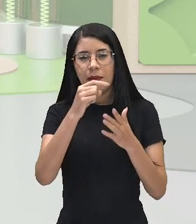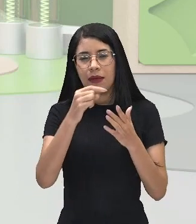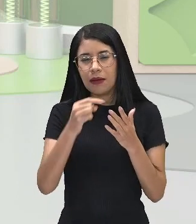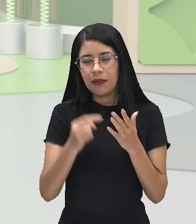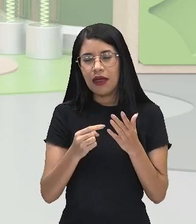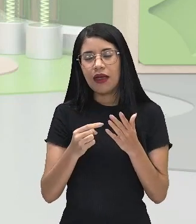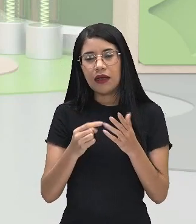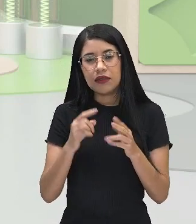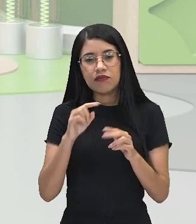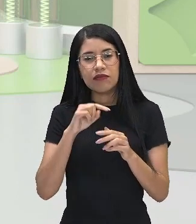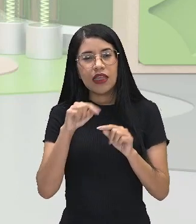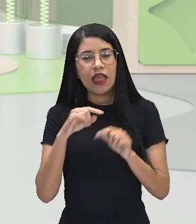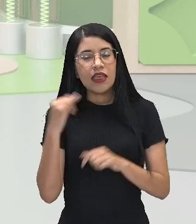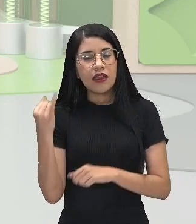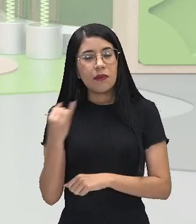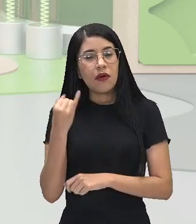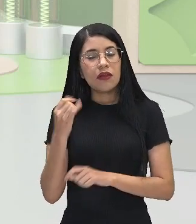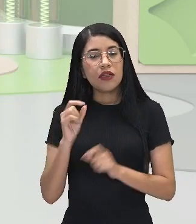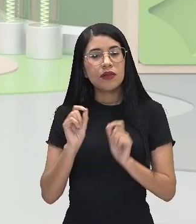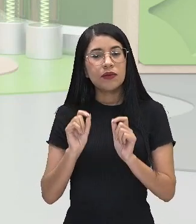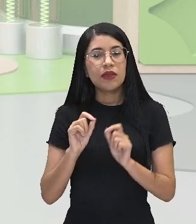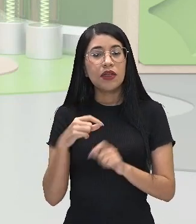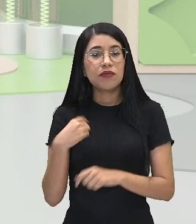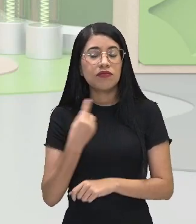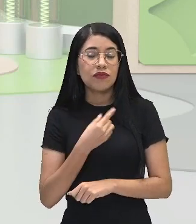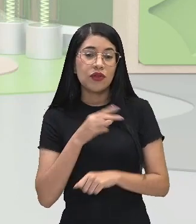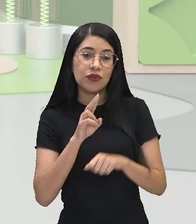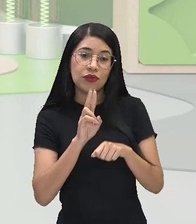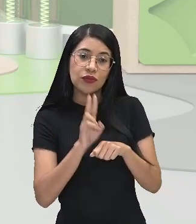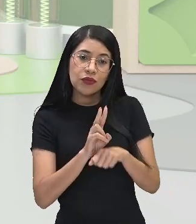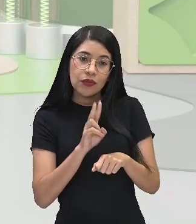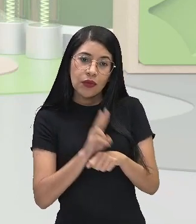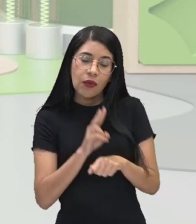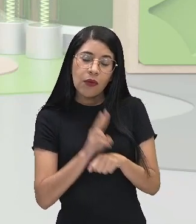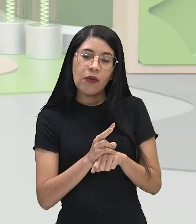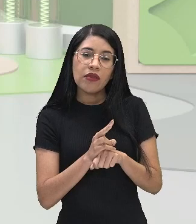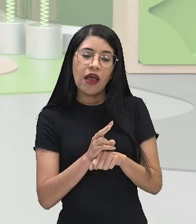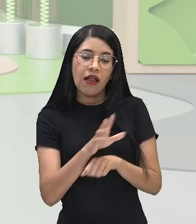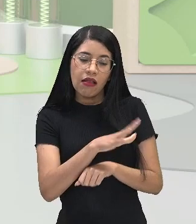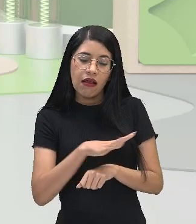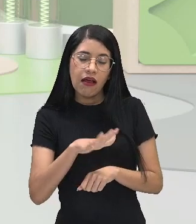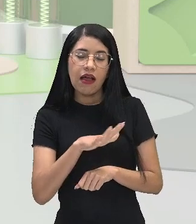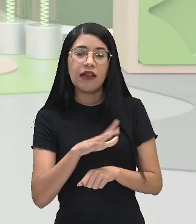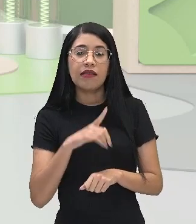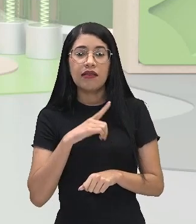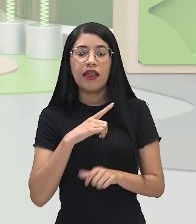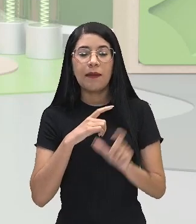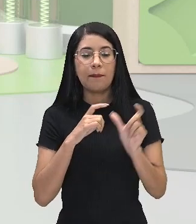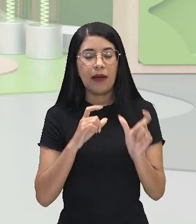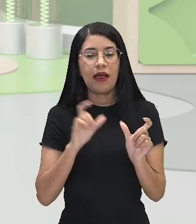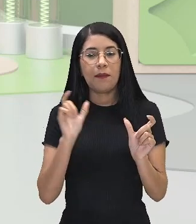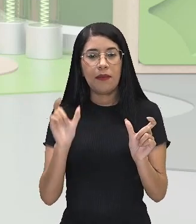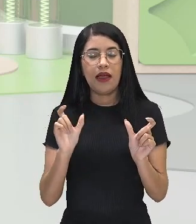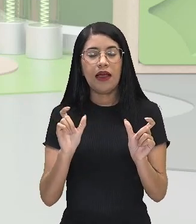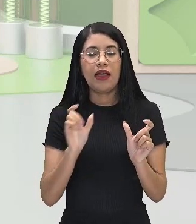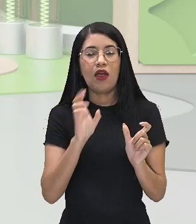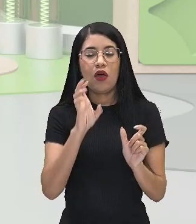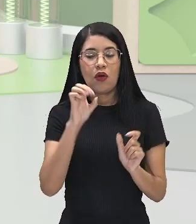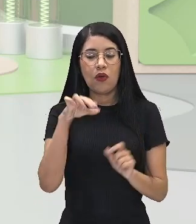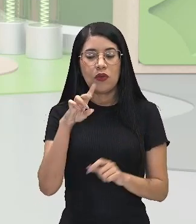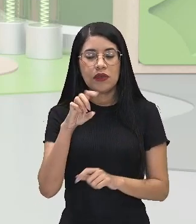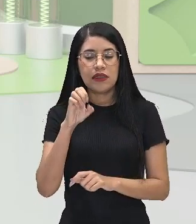tão importante a gente preservar, conservar. Existe uma diferença entre esses dois